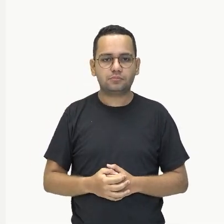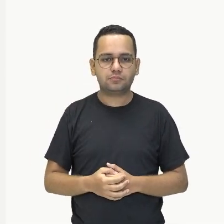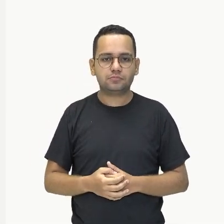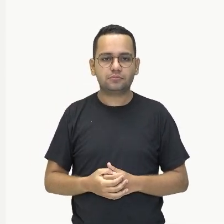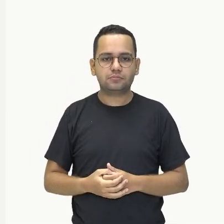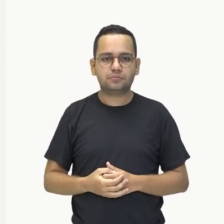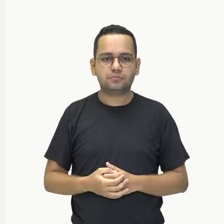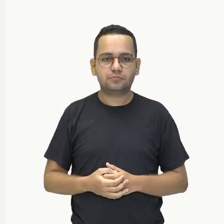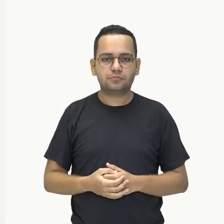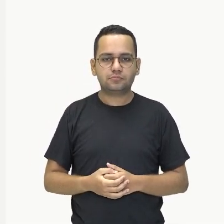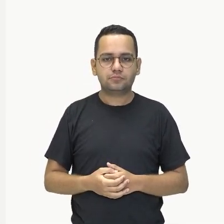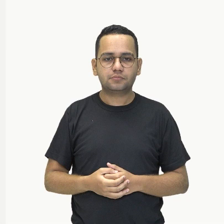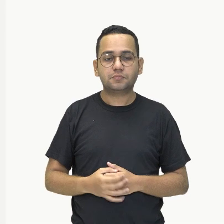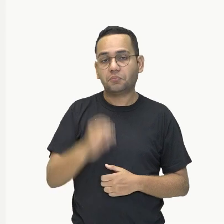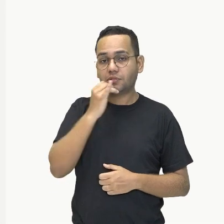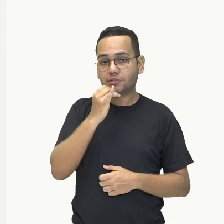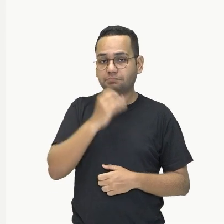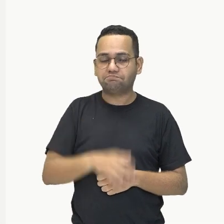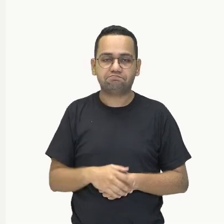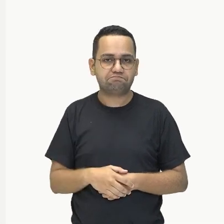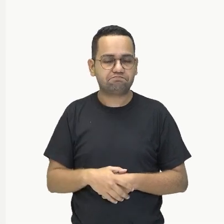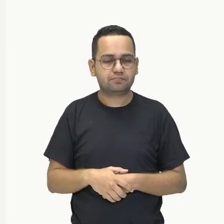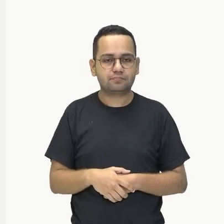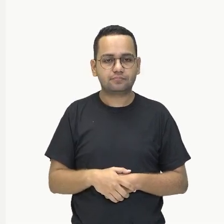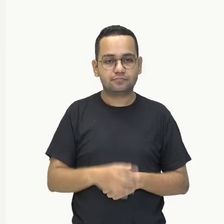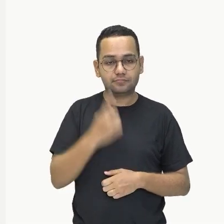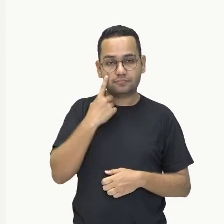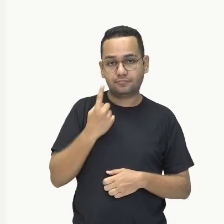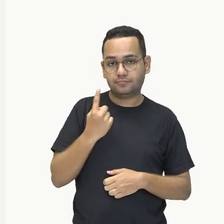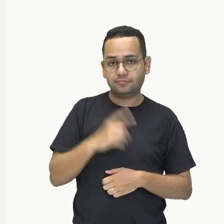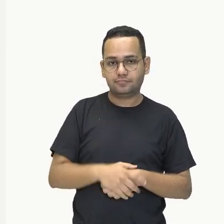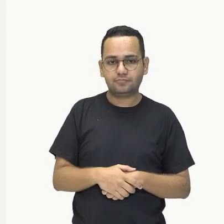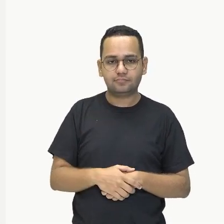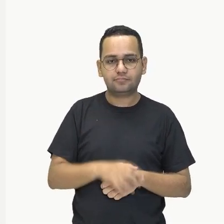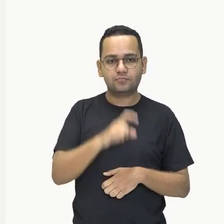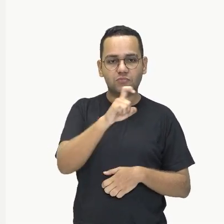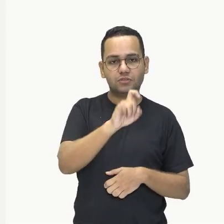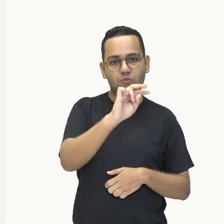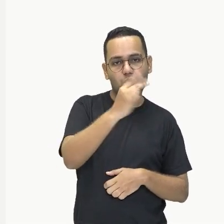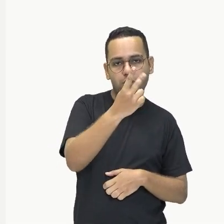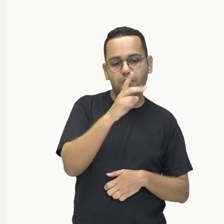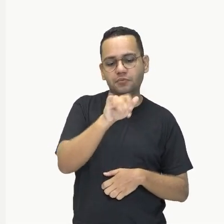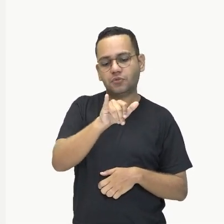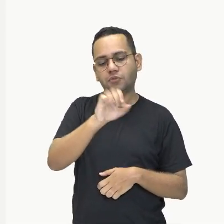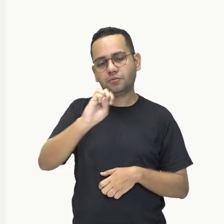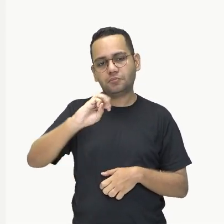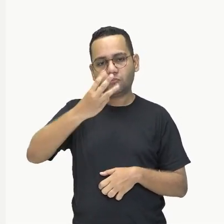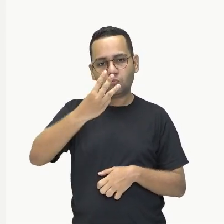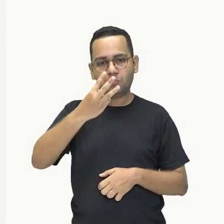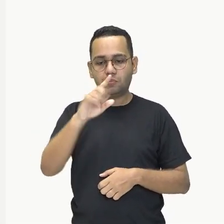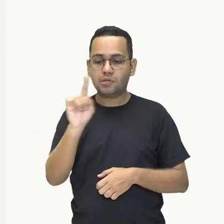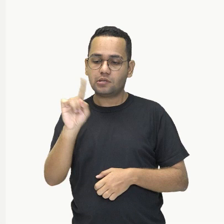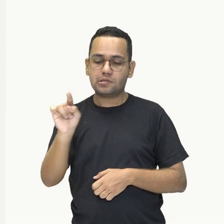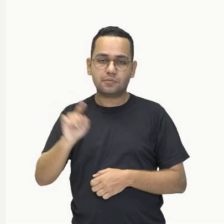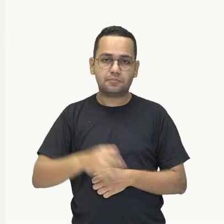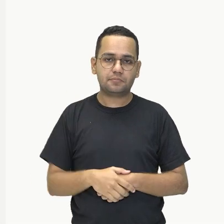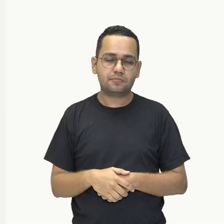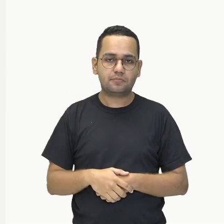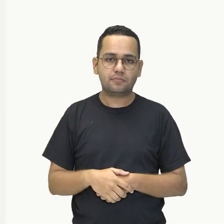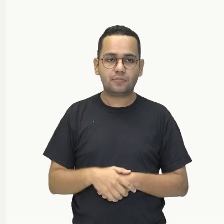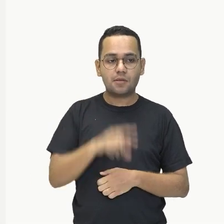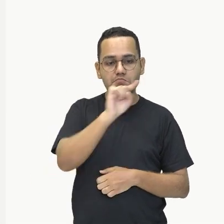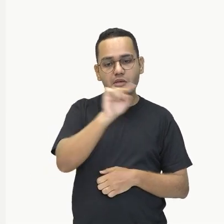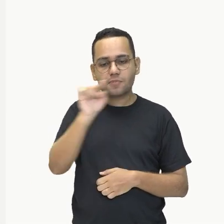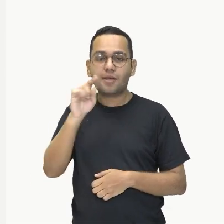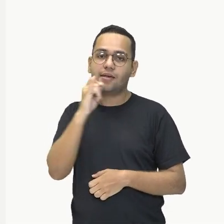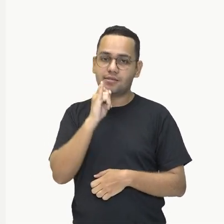monômio. Aqui o nosso exemplo, x ao quadrado, y ao cubo, z.